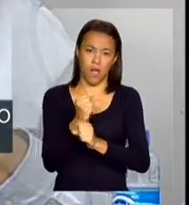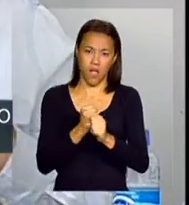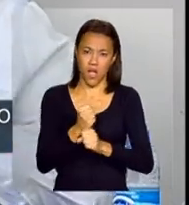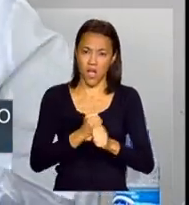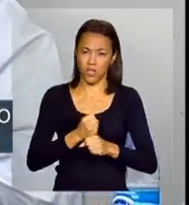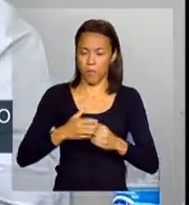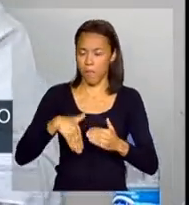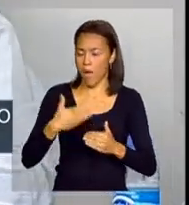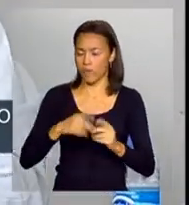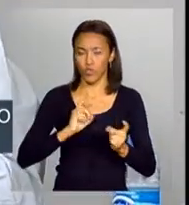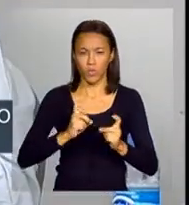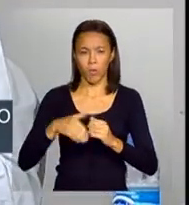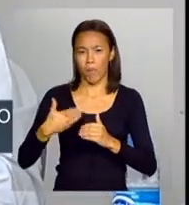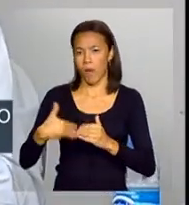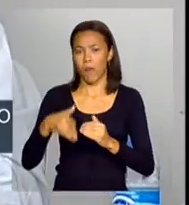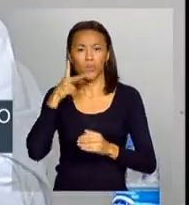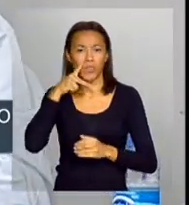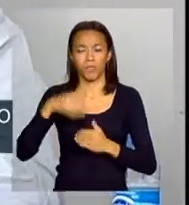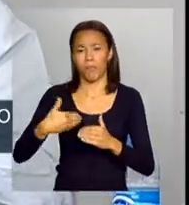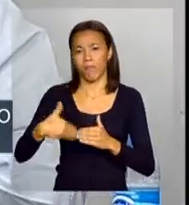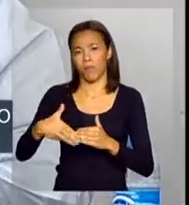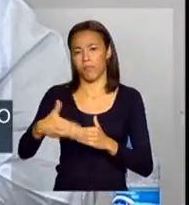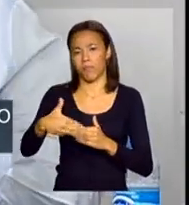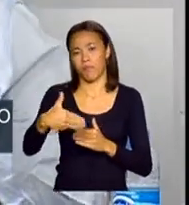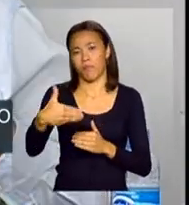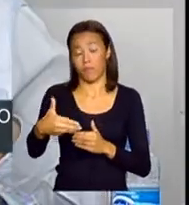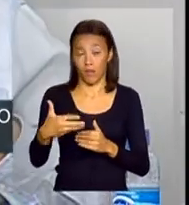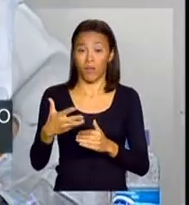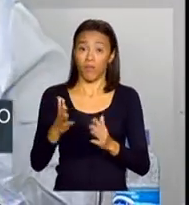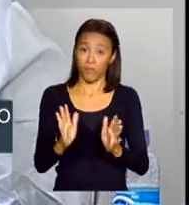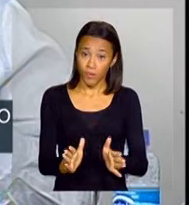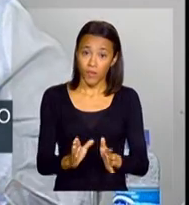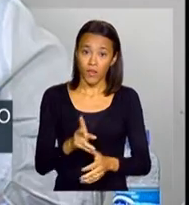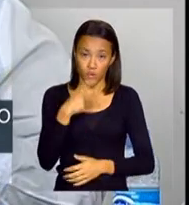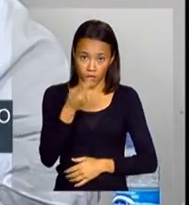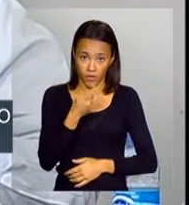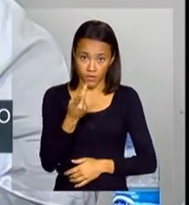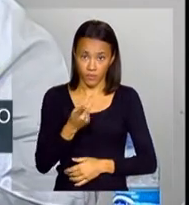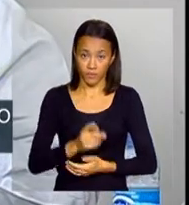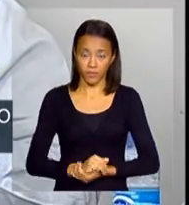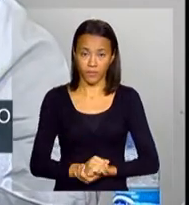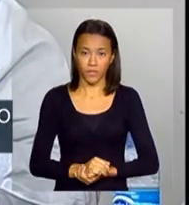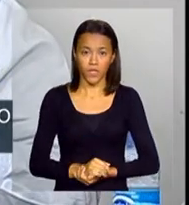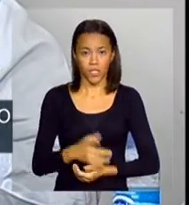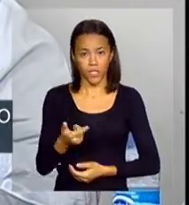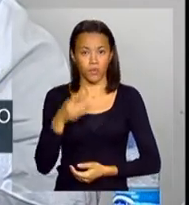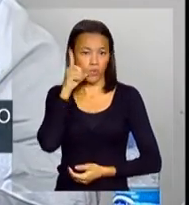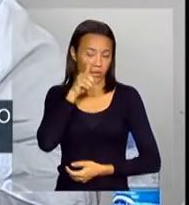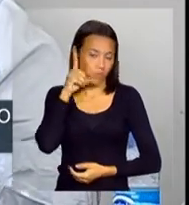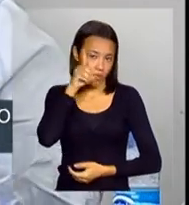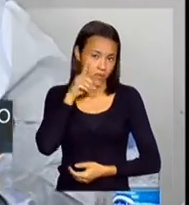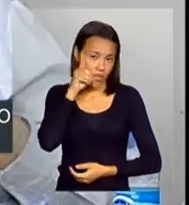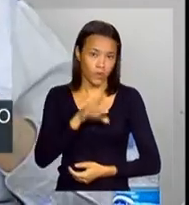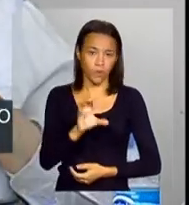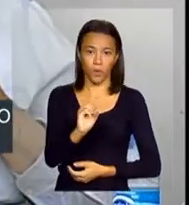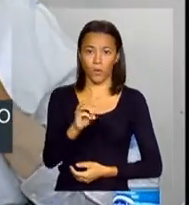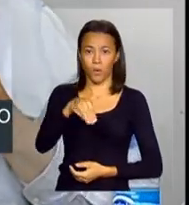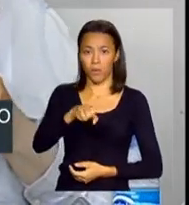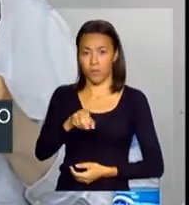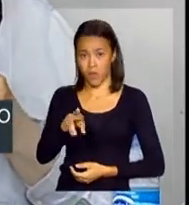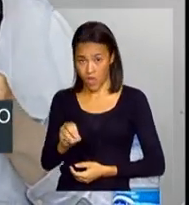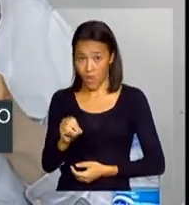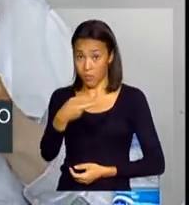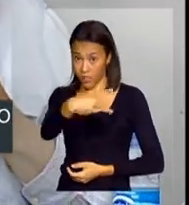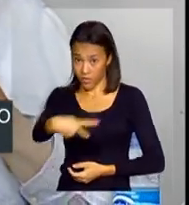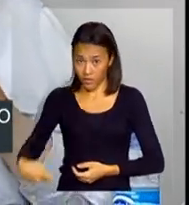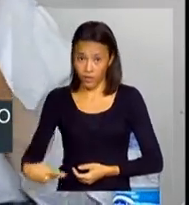processos de debate político. Estou falando N porque foi, como talvez o deputado Homero, presidente da Frente